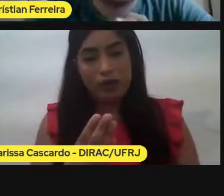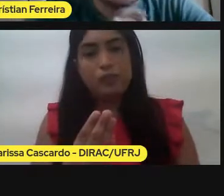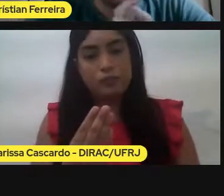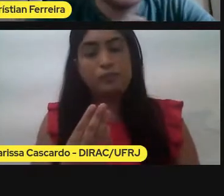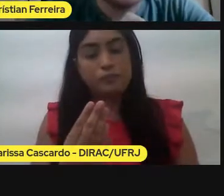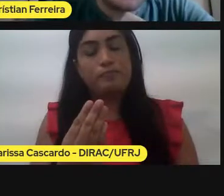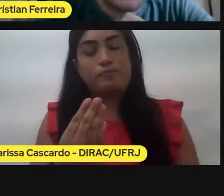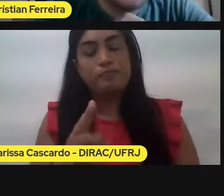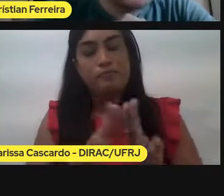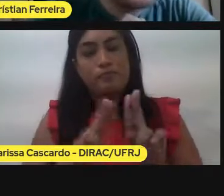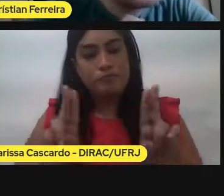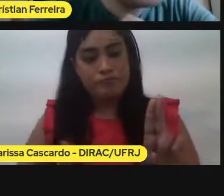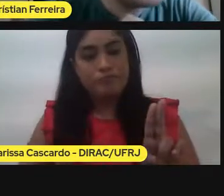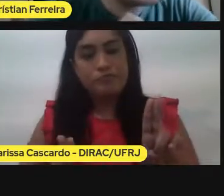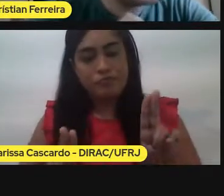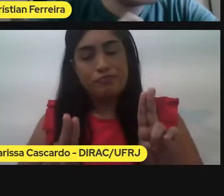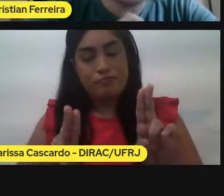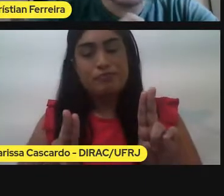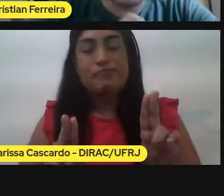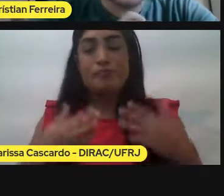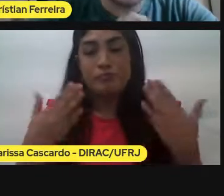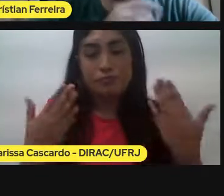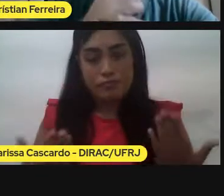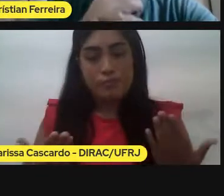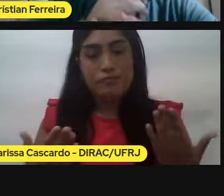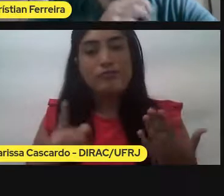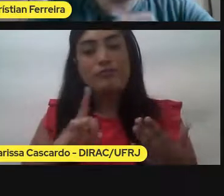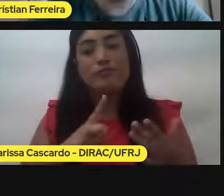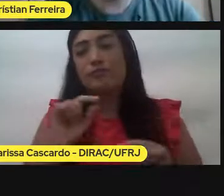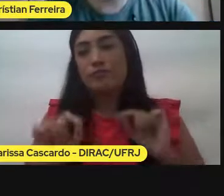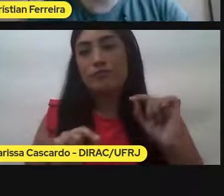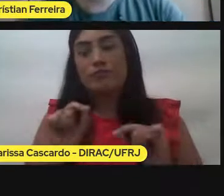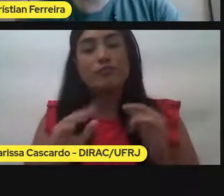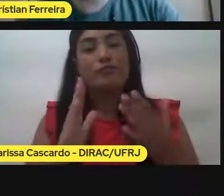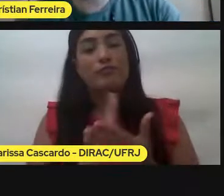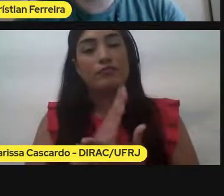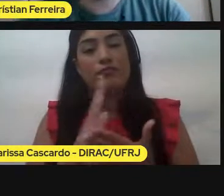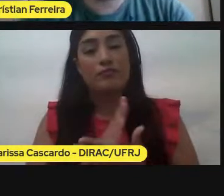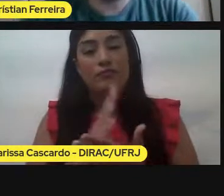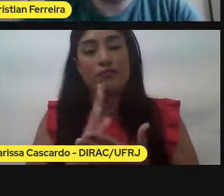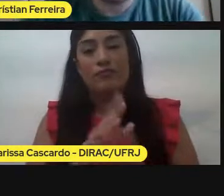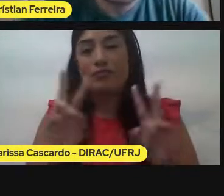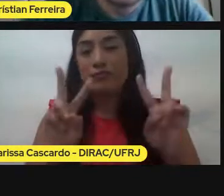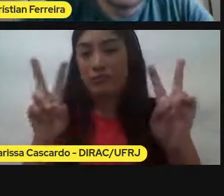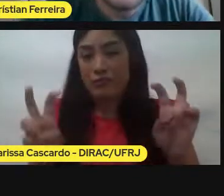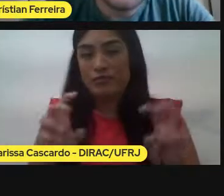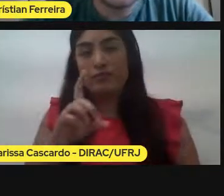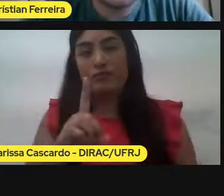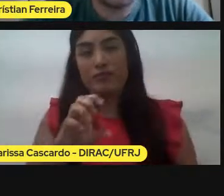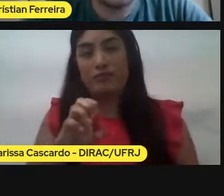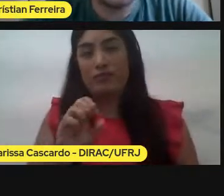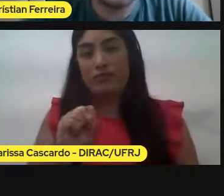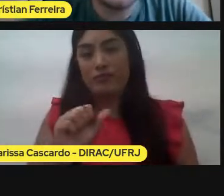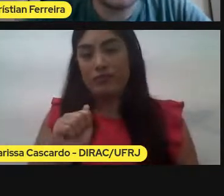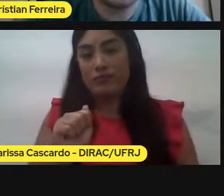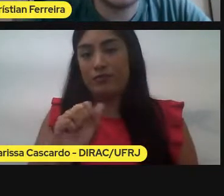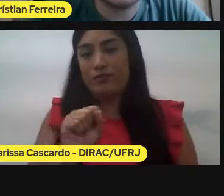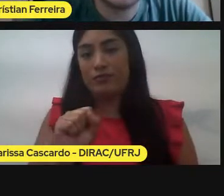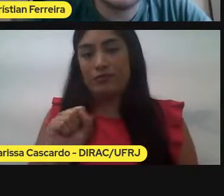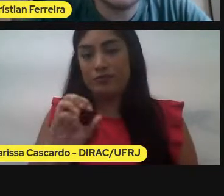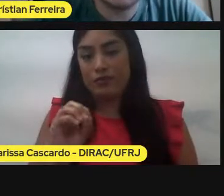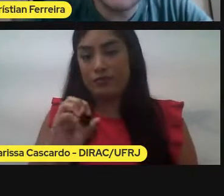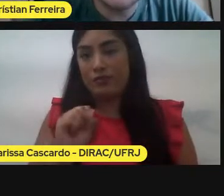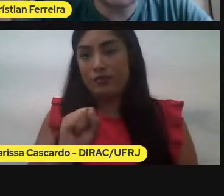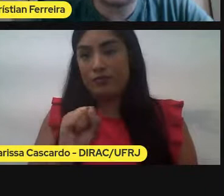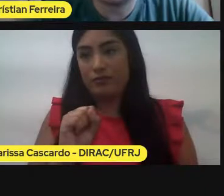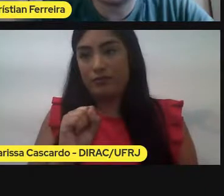ter um bate-papo literário sobre o livro do Desassossego, do queridíssimo Fernando Pessoa. Né? E a gente convidou, então, o professor